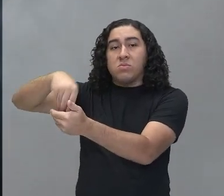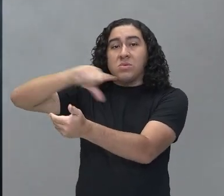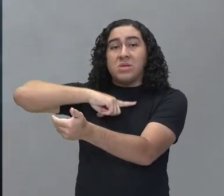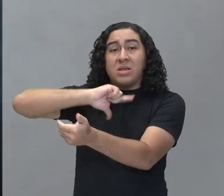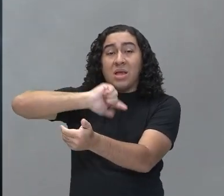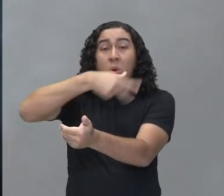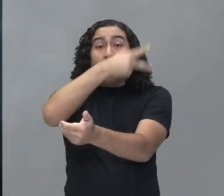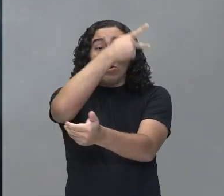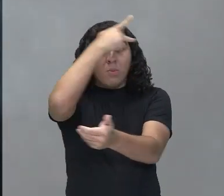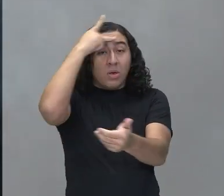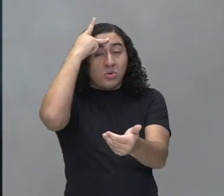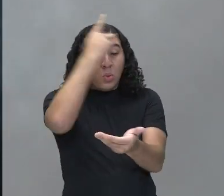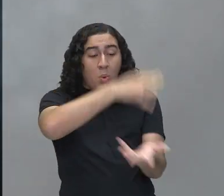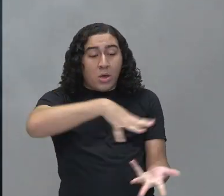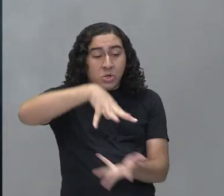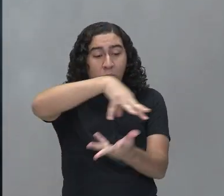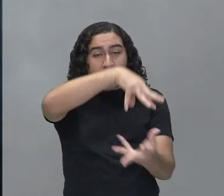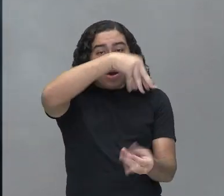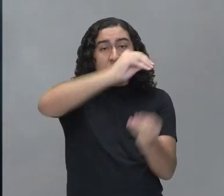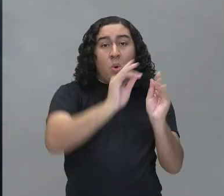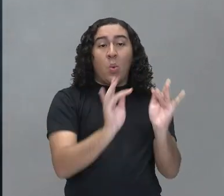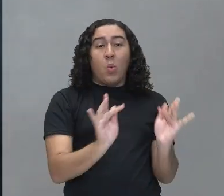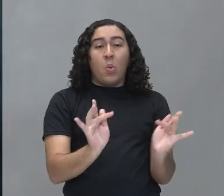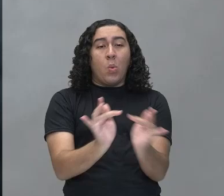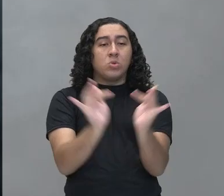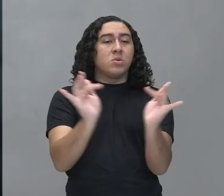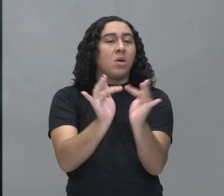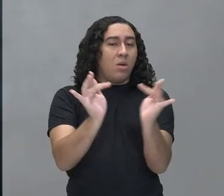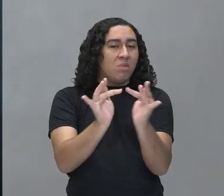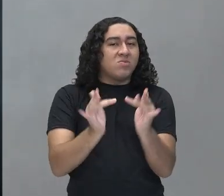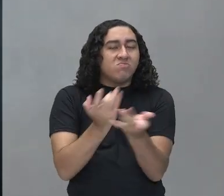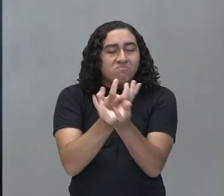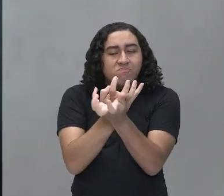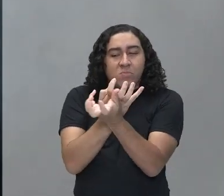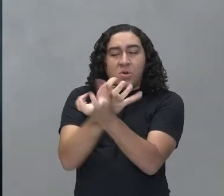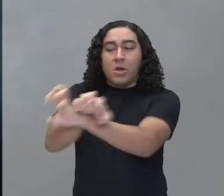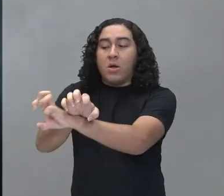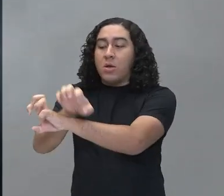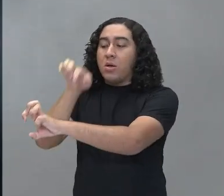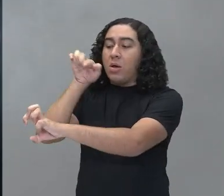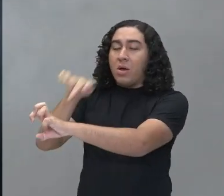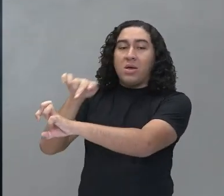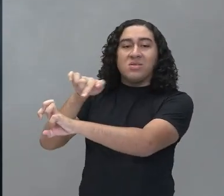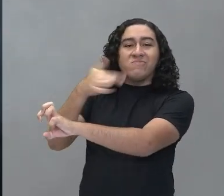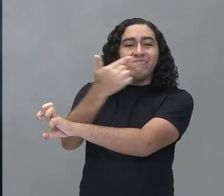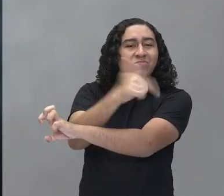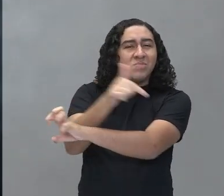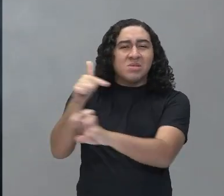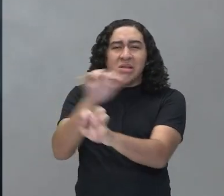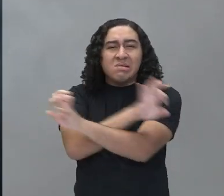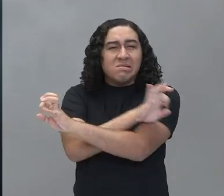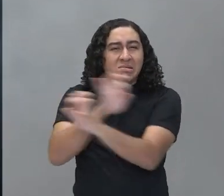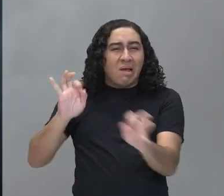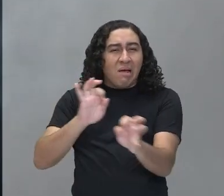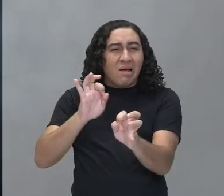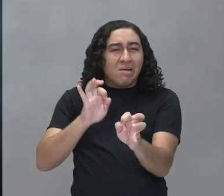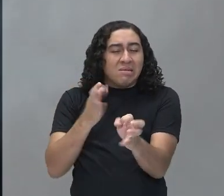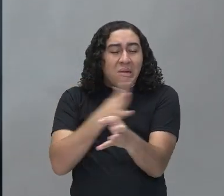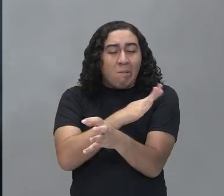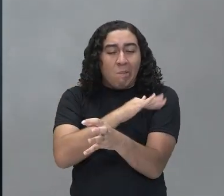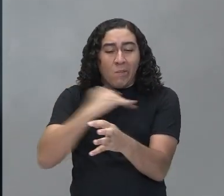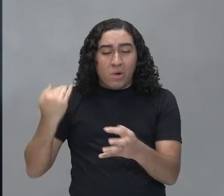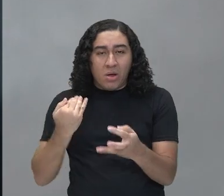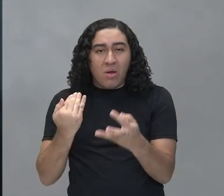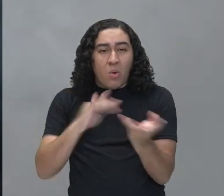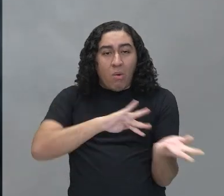outros o espírito acender. Ai, quando um crânio já não tem mais cérebro, podeis